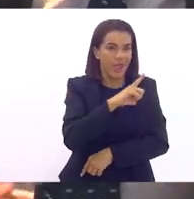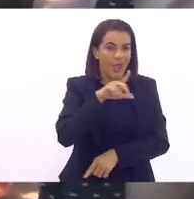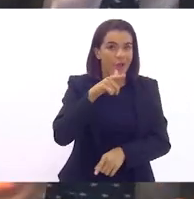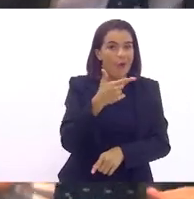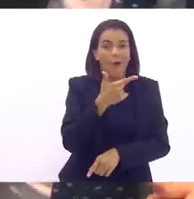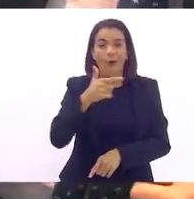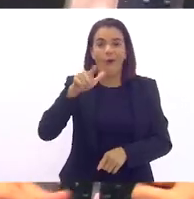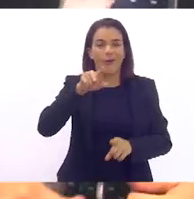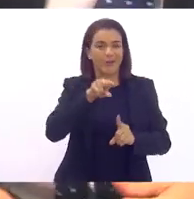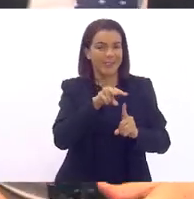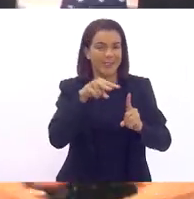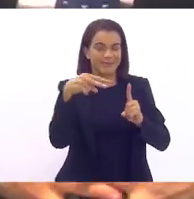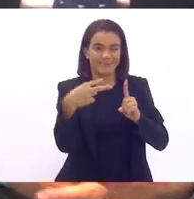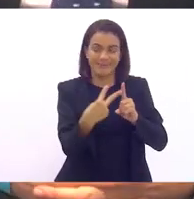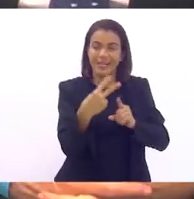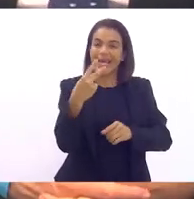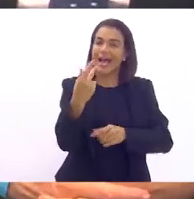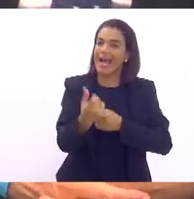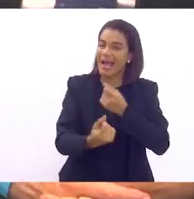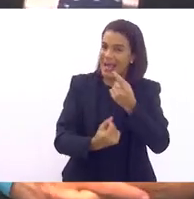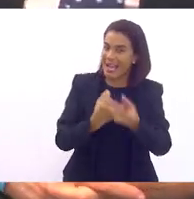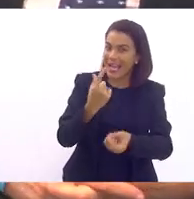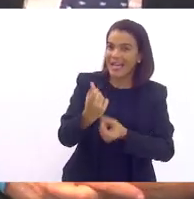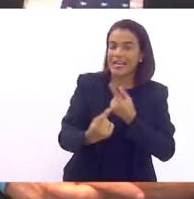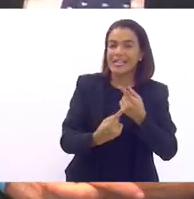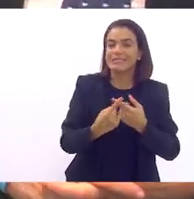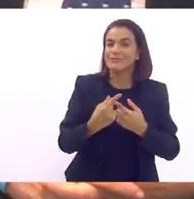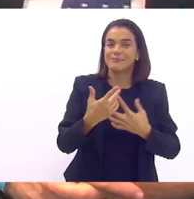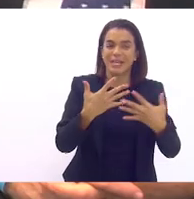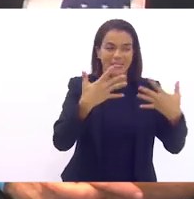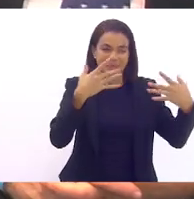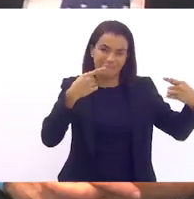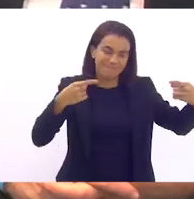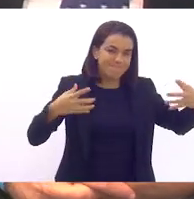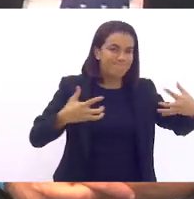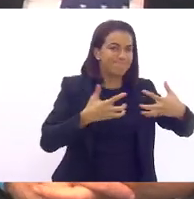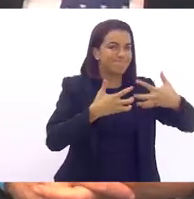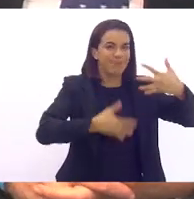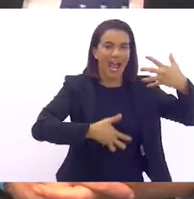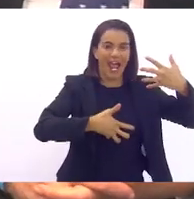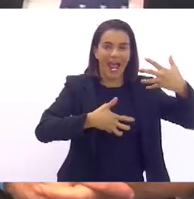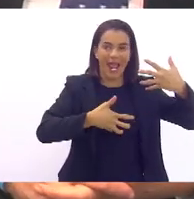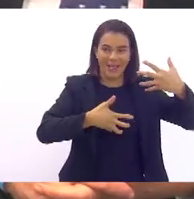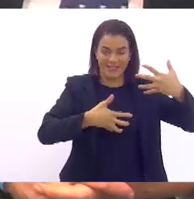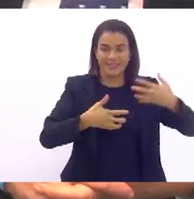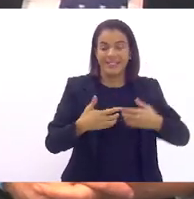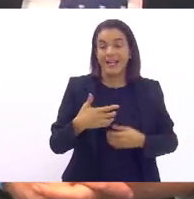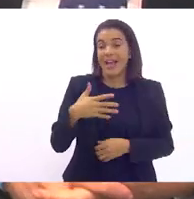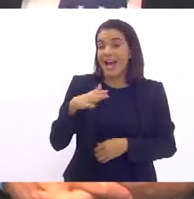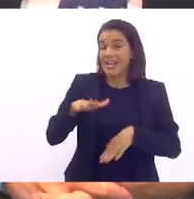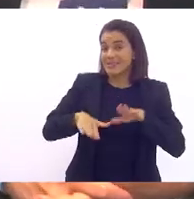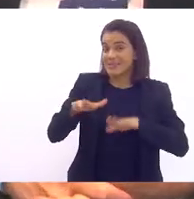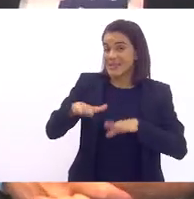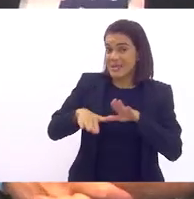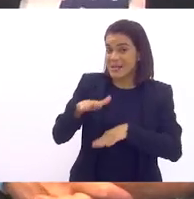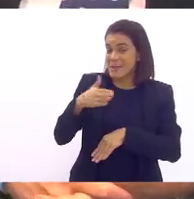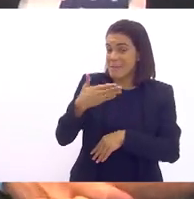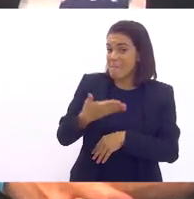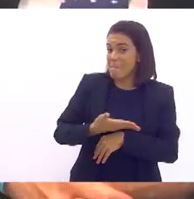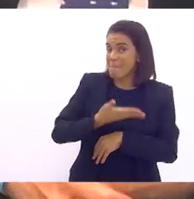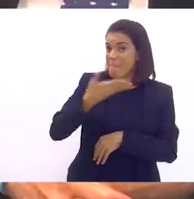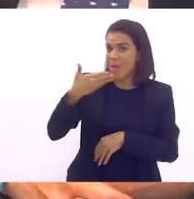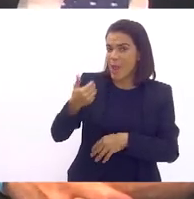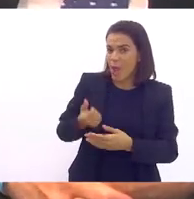visão daquilo Às vezes a gente tem mal entendido né Às vezes o que parece ser o melhor melhor